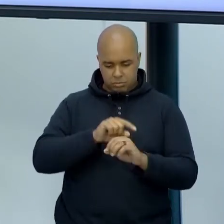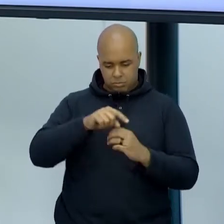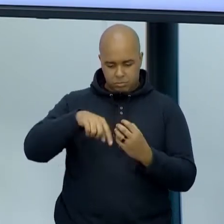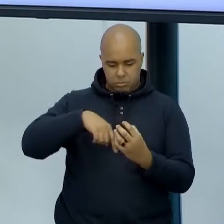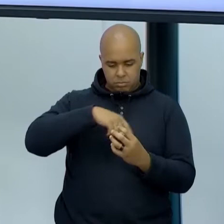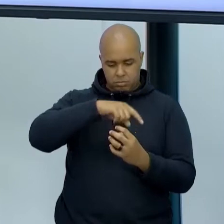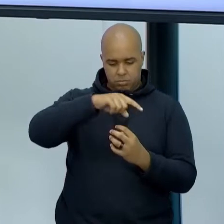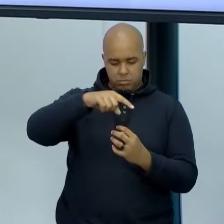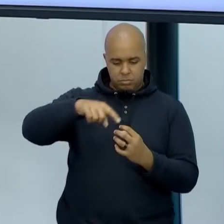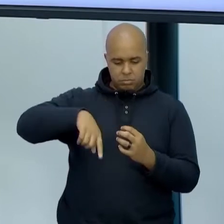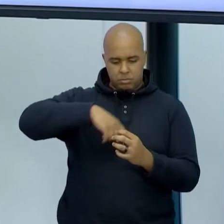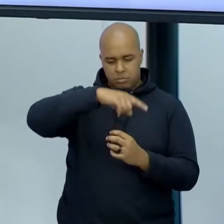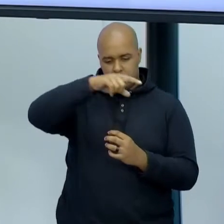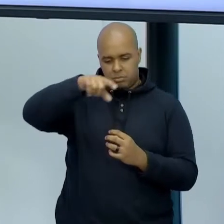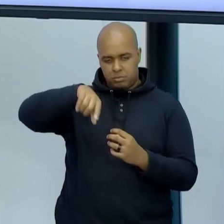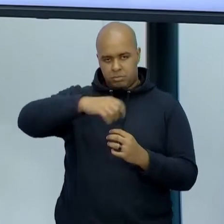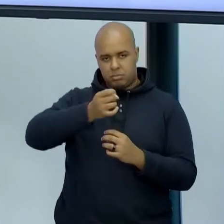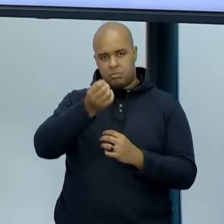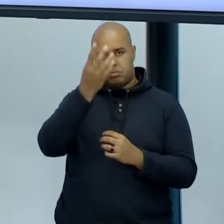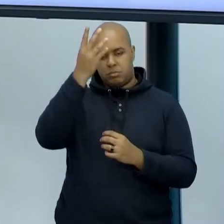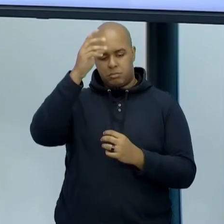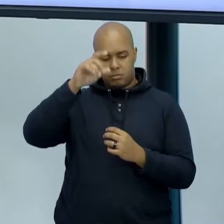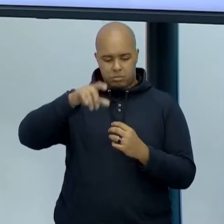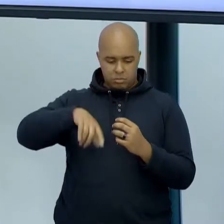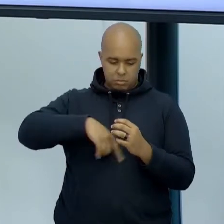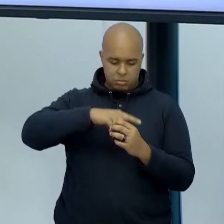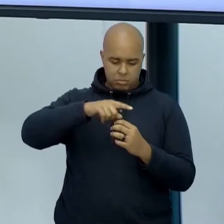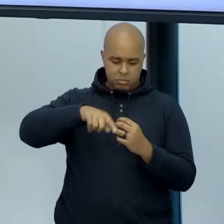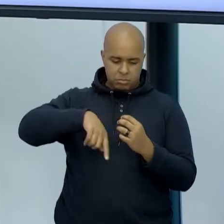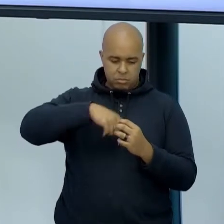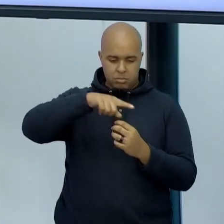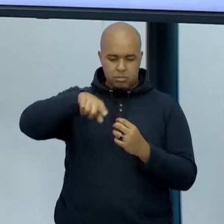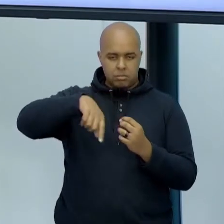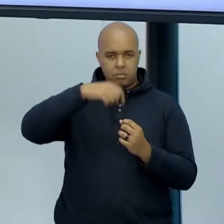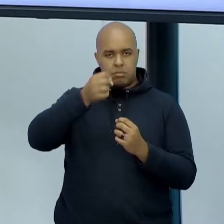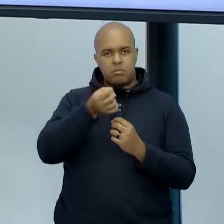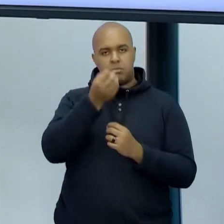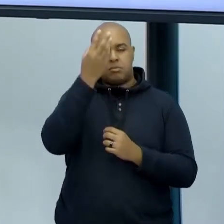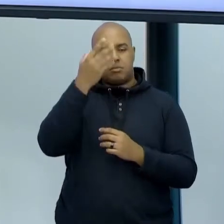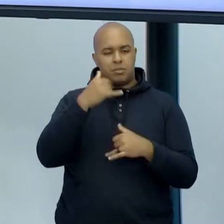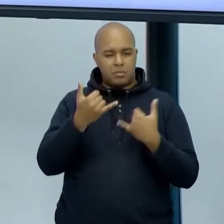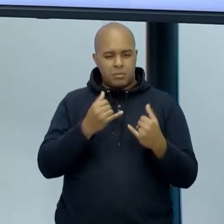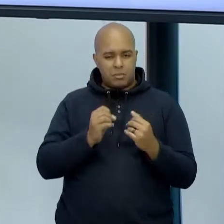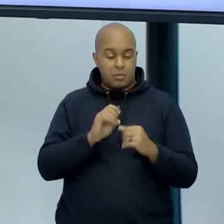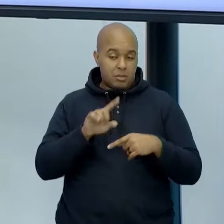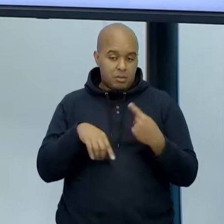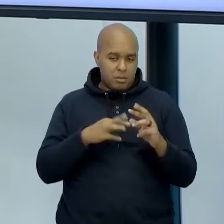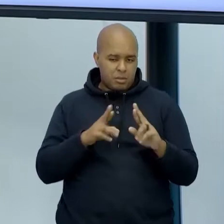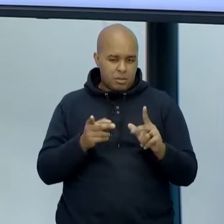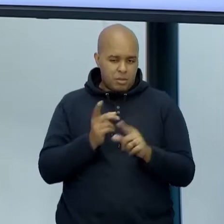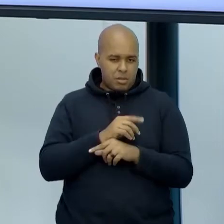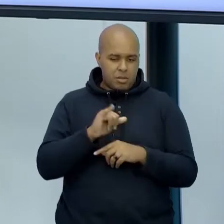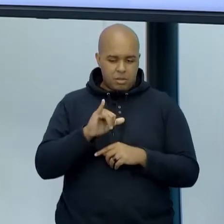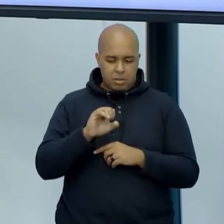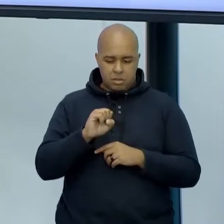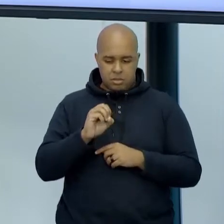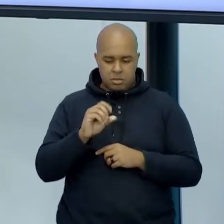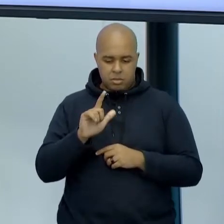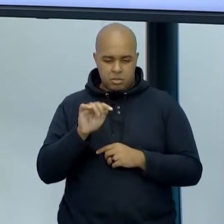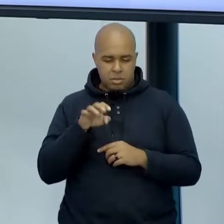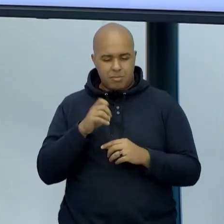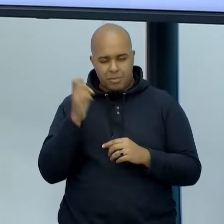né, mais facilmente, como o caso dos metais, e nós vamos chamar de o contrário disso de isolante, os que têm